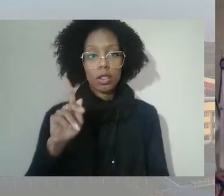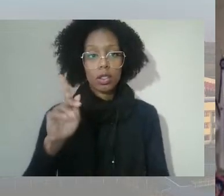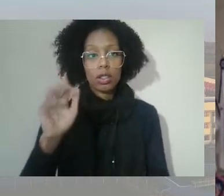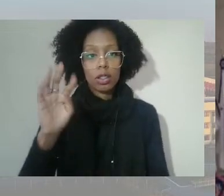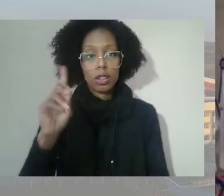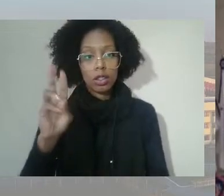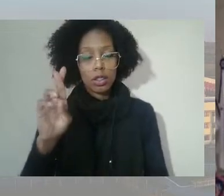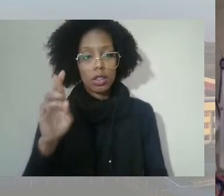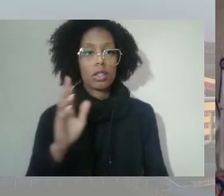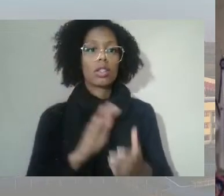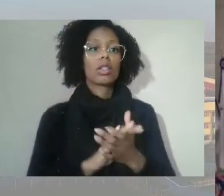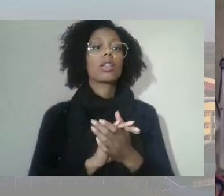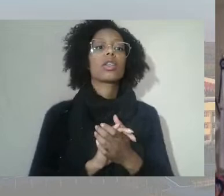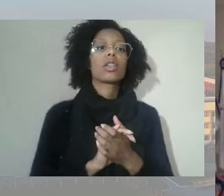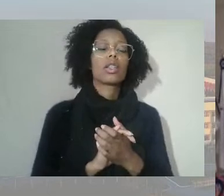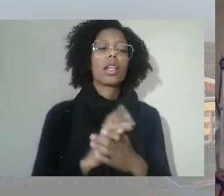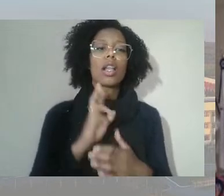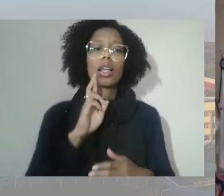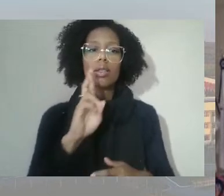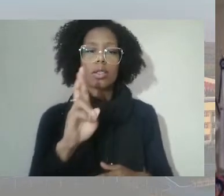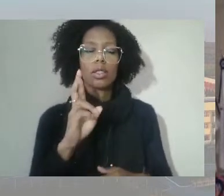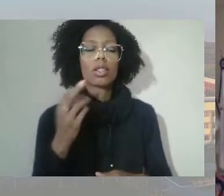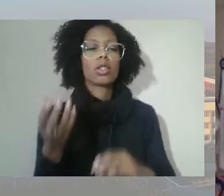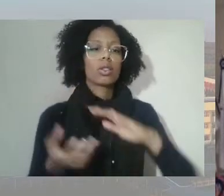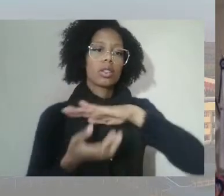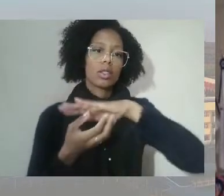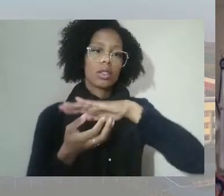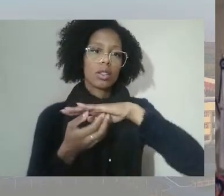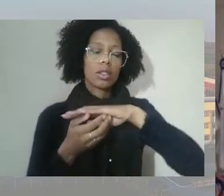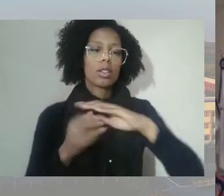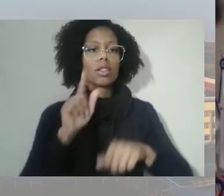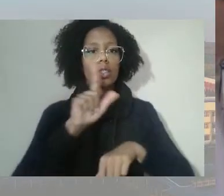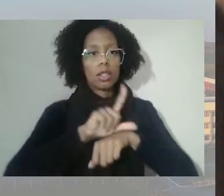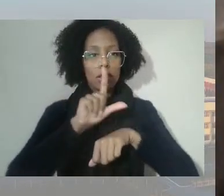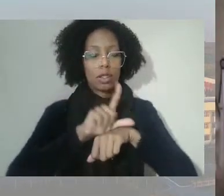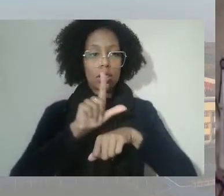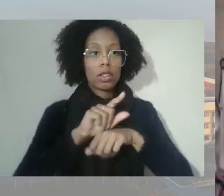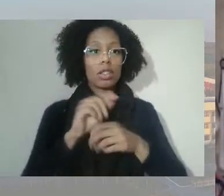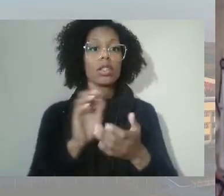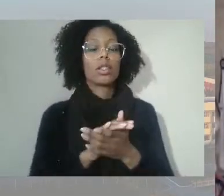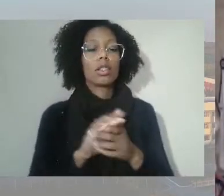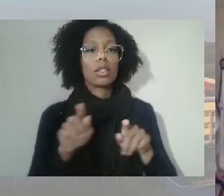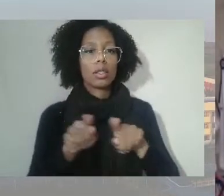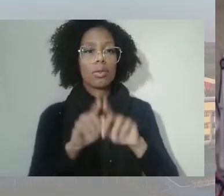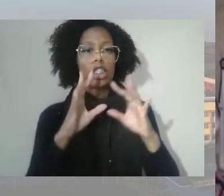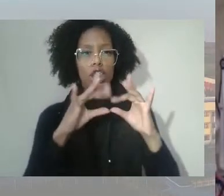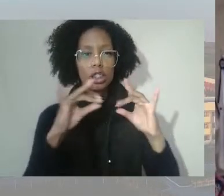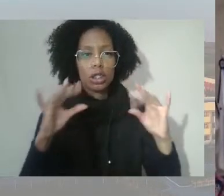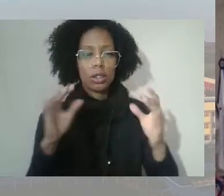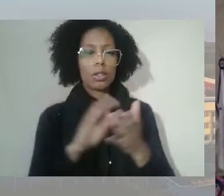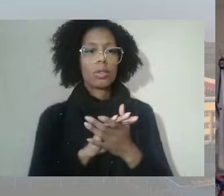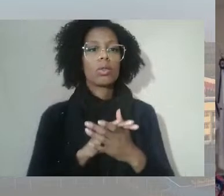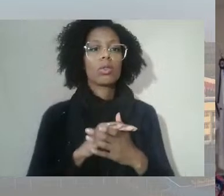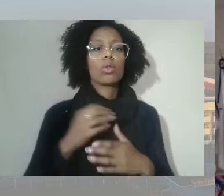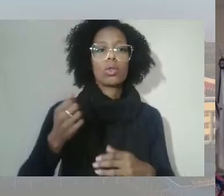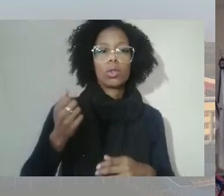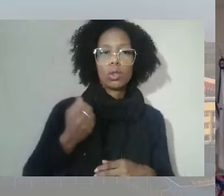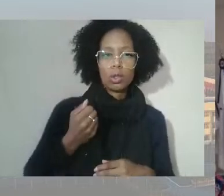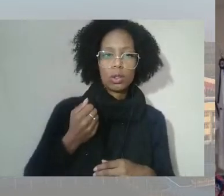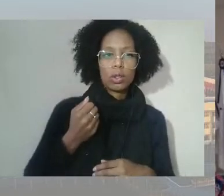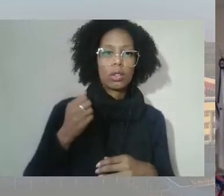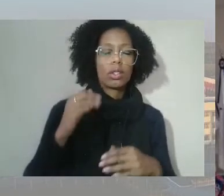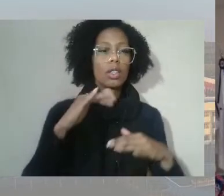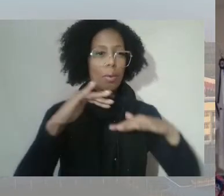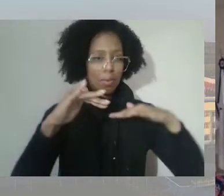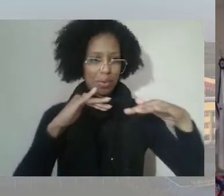gestão do campus Santana do Livramento e gestão do campus de Jaguarão, conselheiros Consune, Movimento Estudantil, a nota de repúdio à manifestação